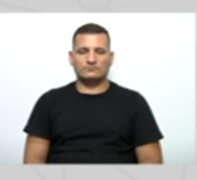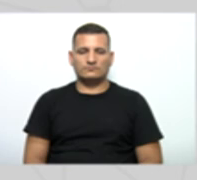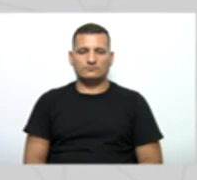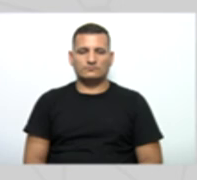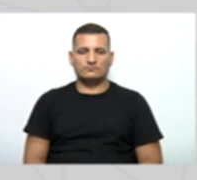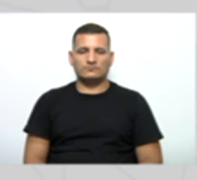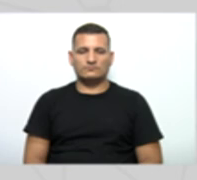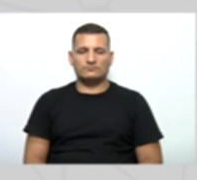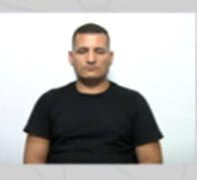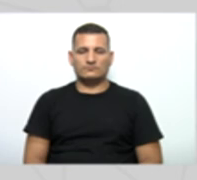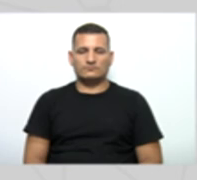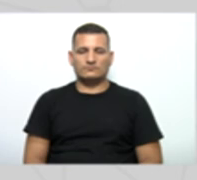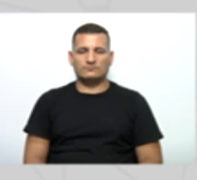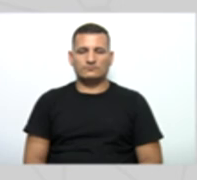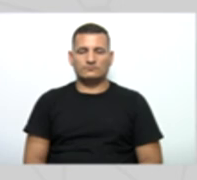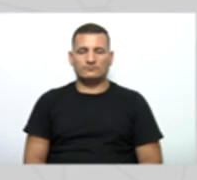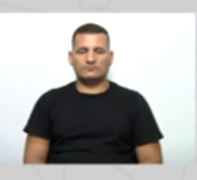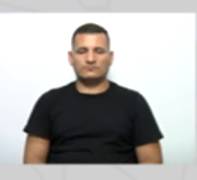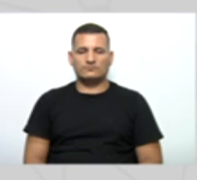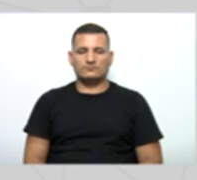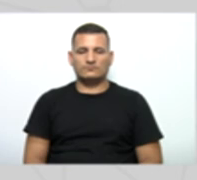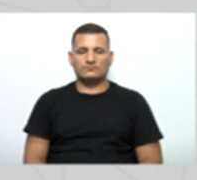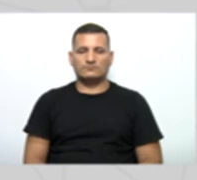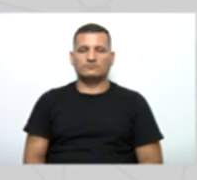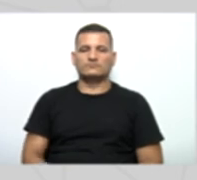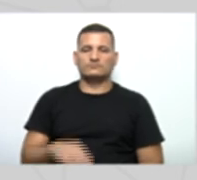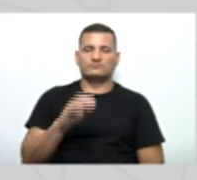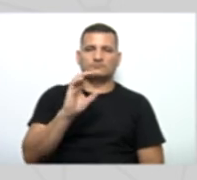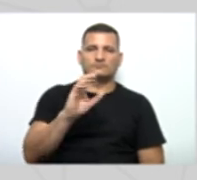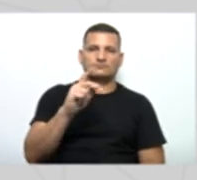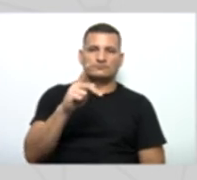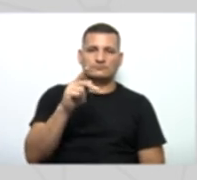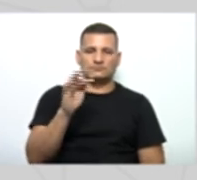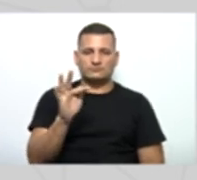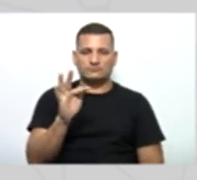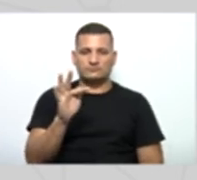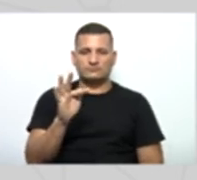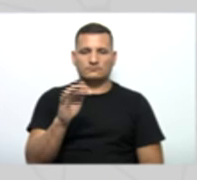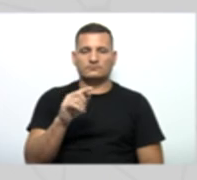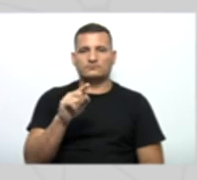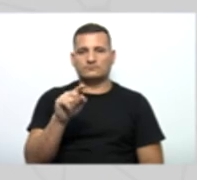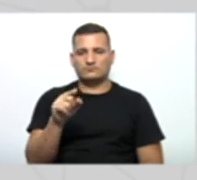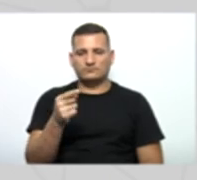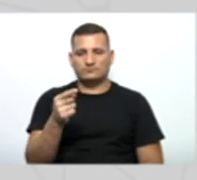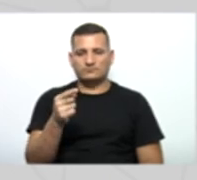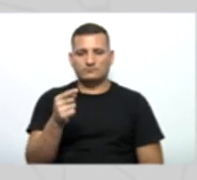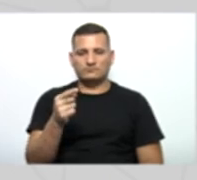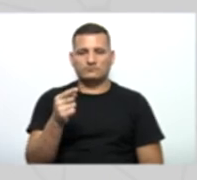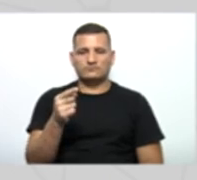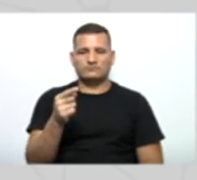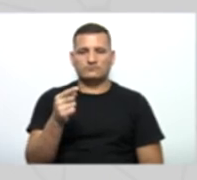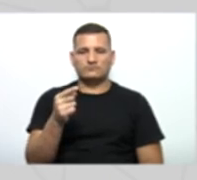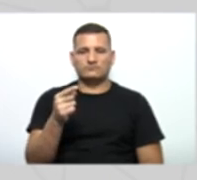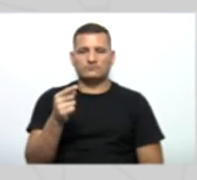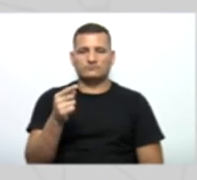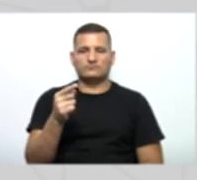Como é privado, underline, underline, CPF, vírgula,